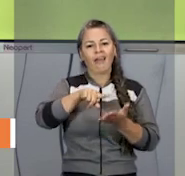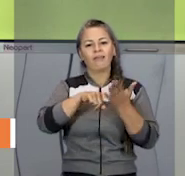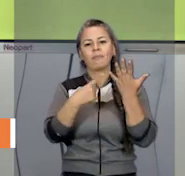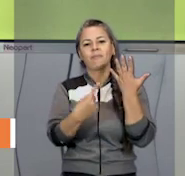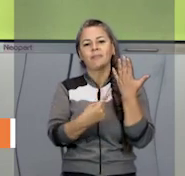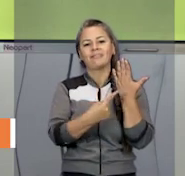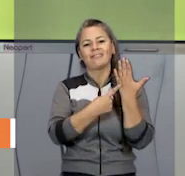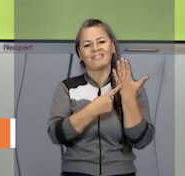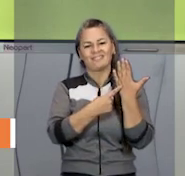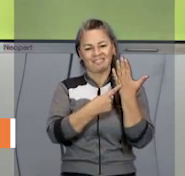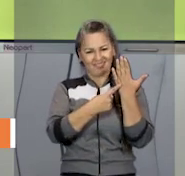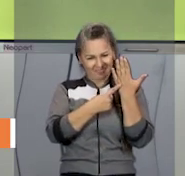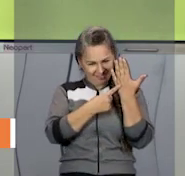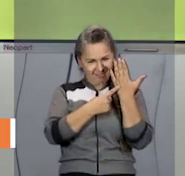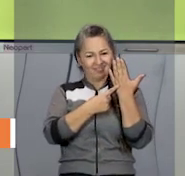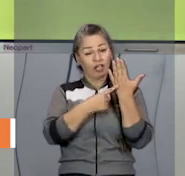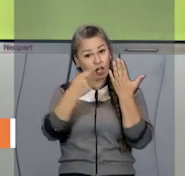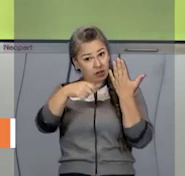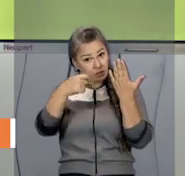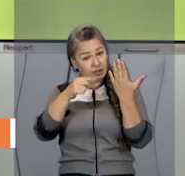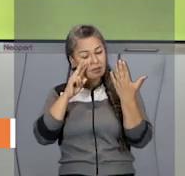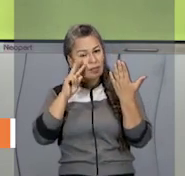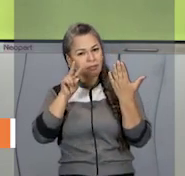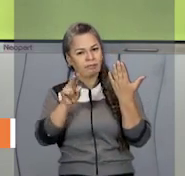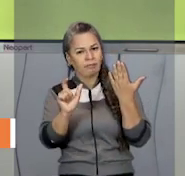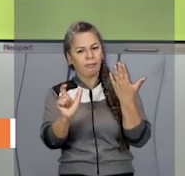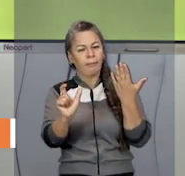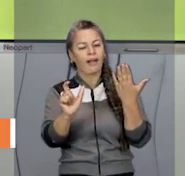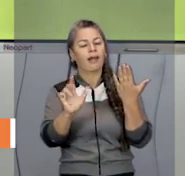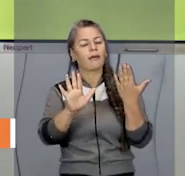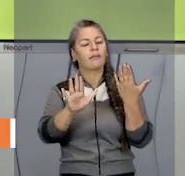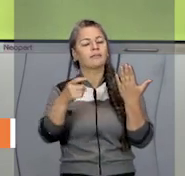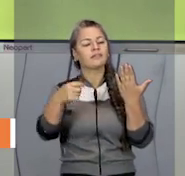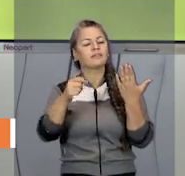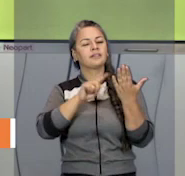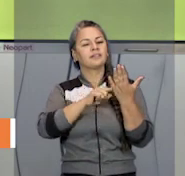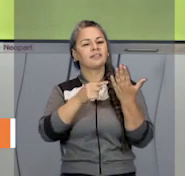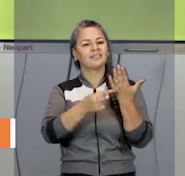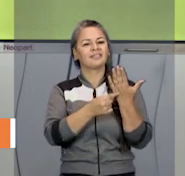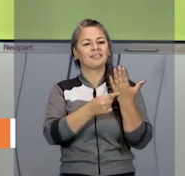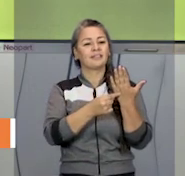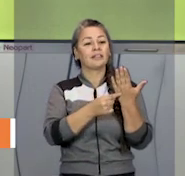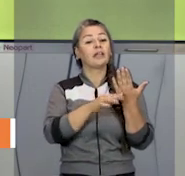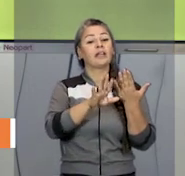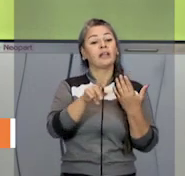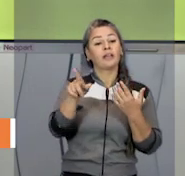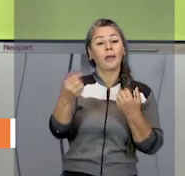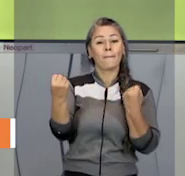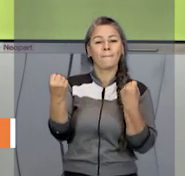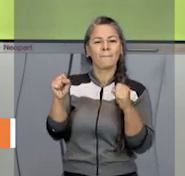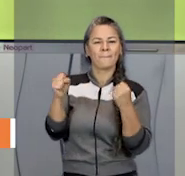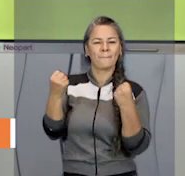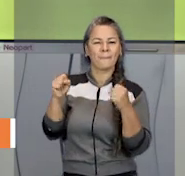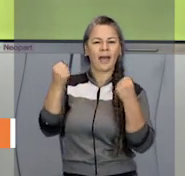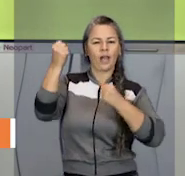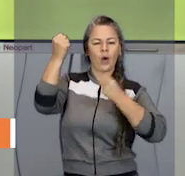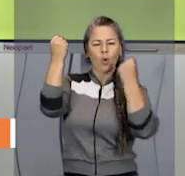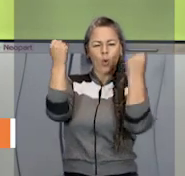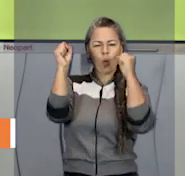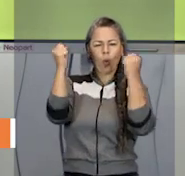gente tem que fazer essa interpretação aí, né? Malha pegadona. E aí a gente tem uma outra palavrinha